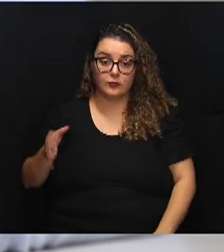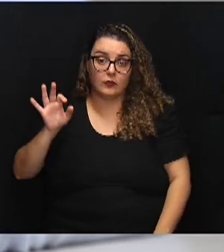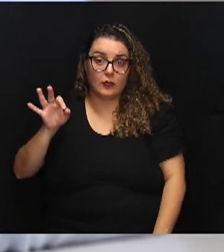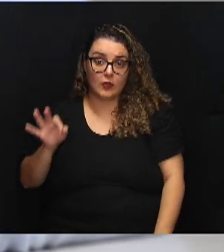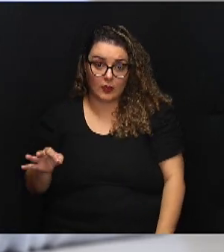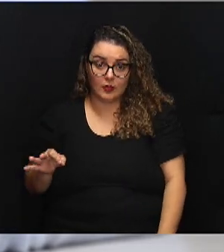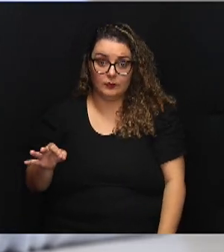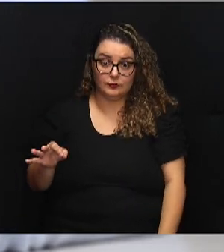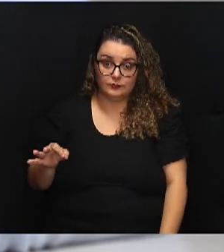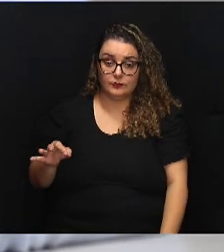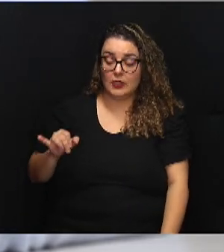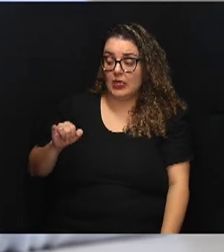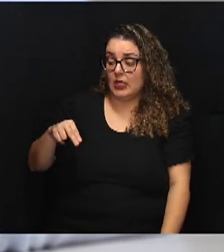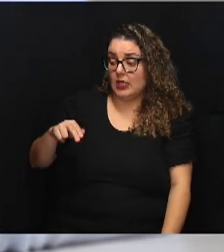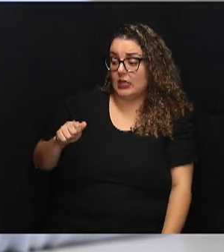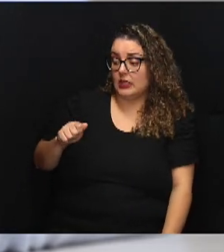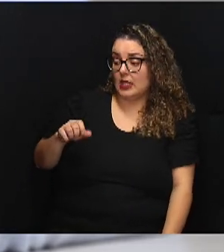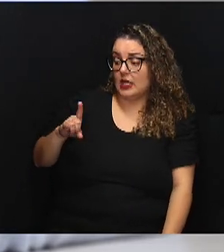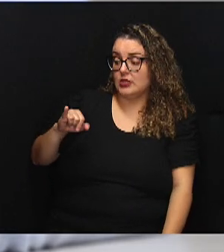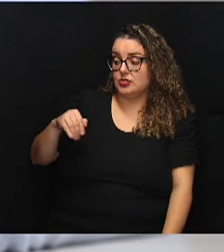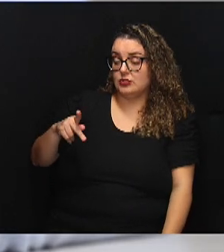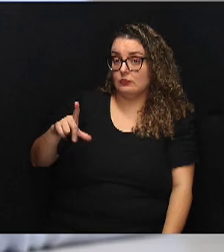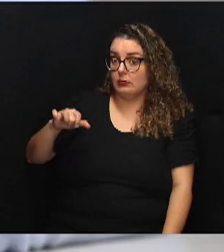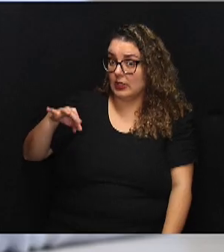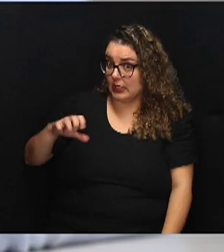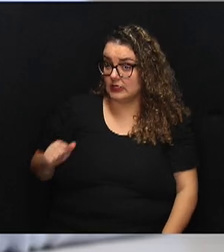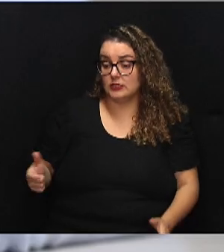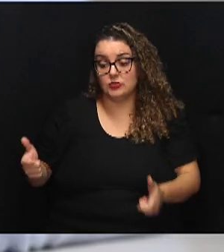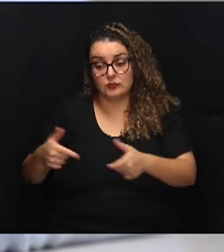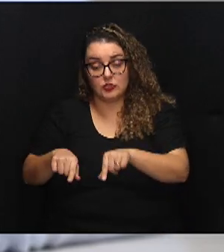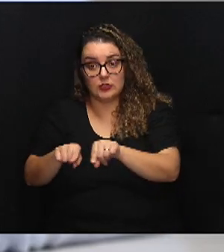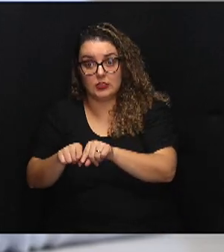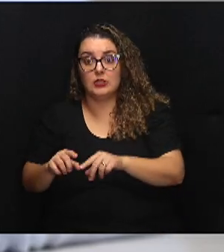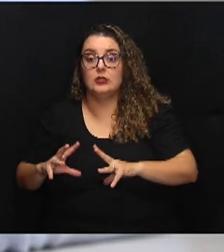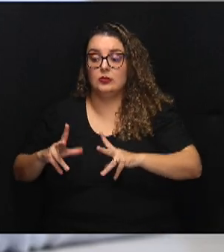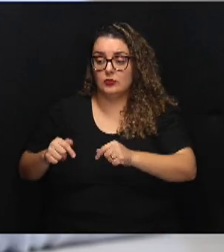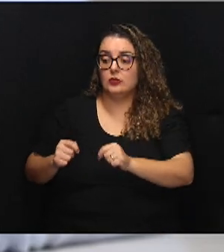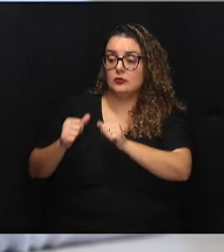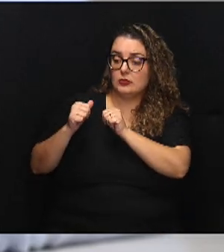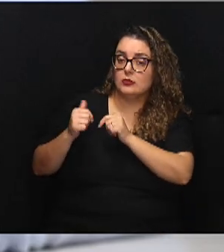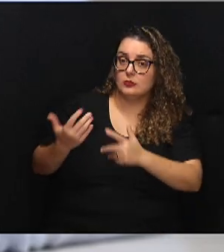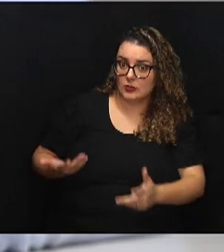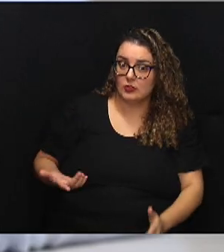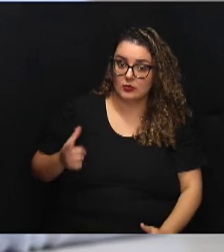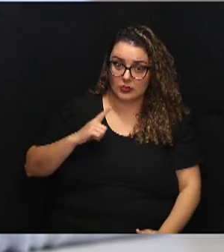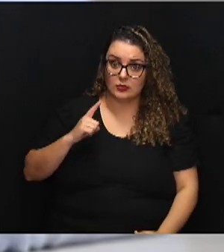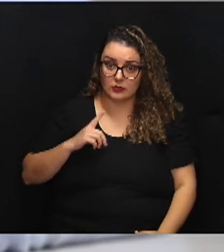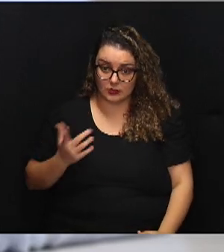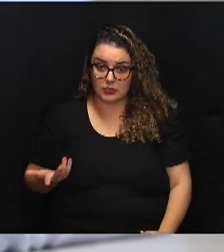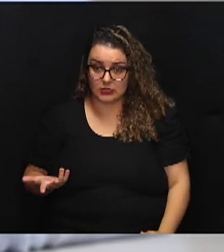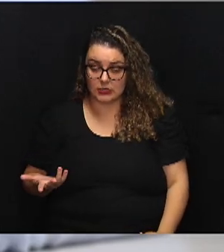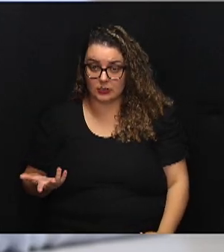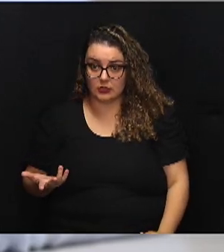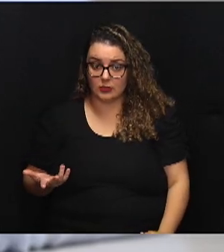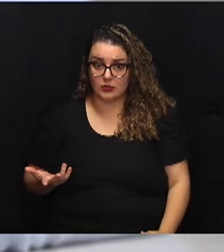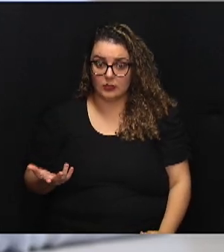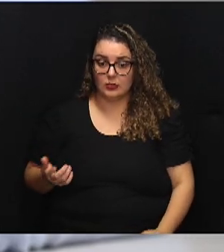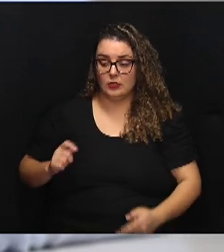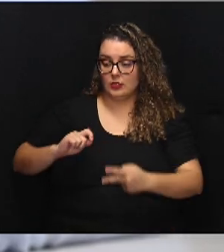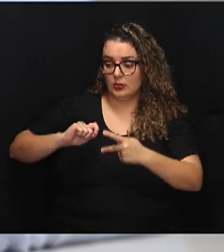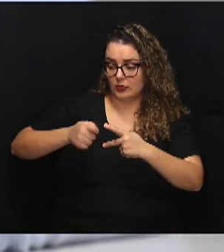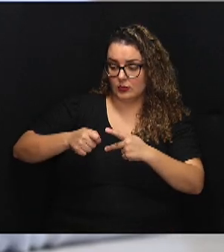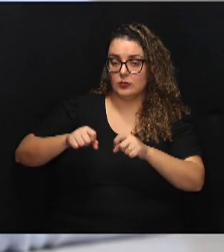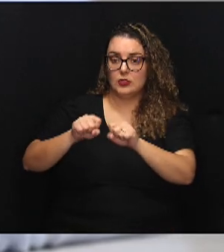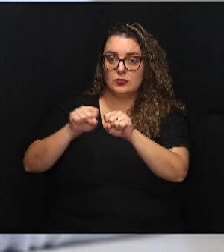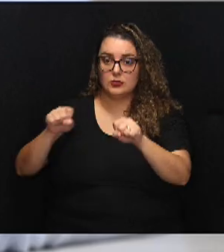a inadimplência diminua também. Então, tem todos esses benefícios, né, que o Pix, né, o